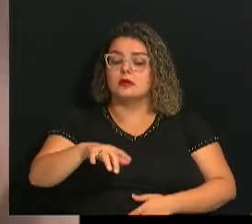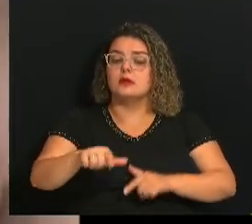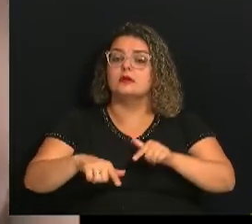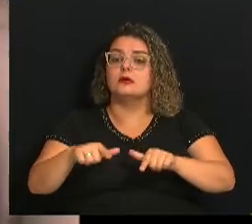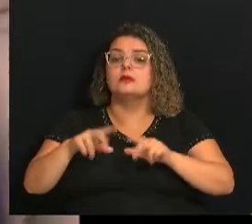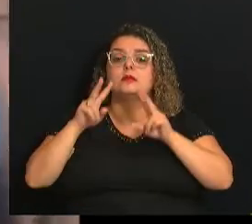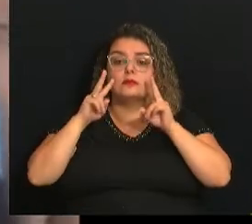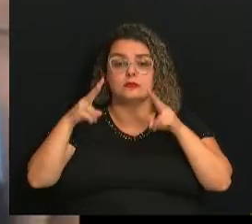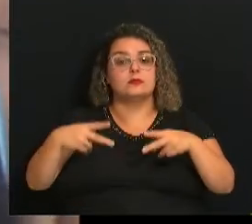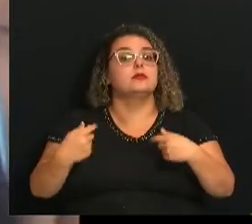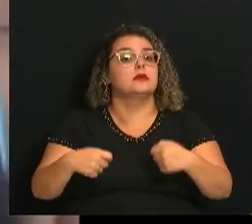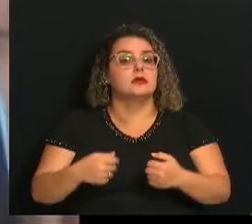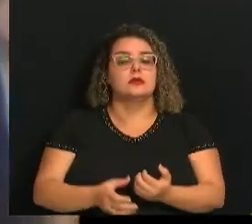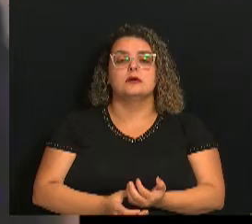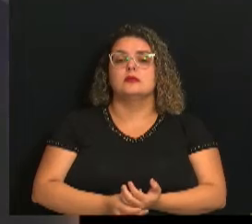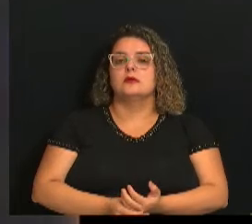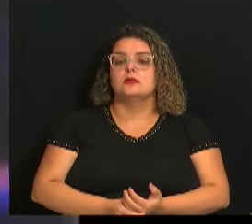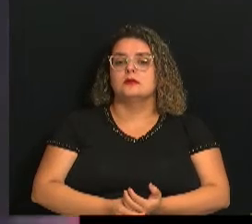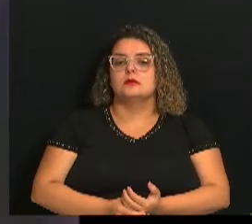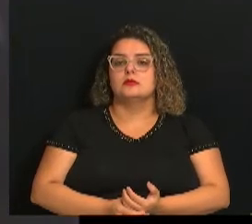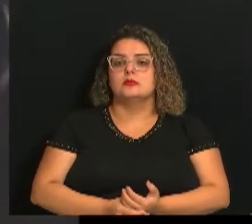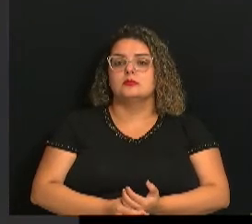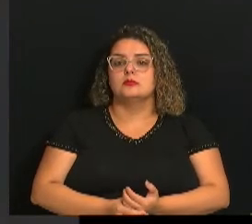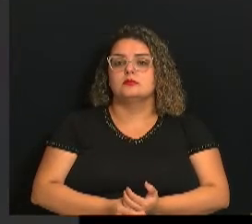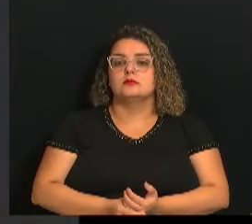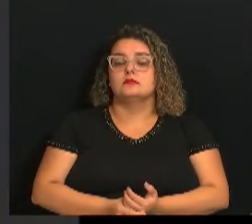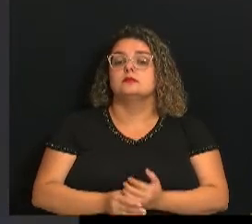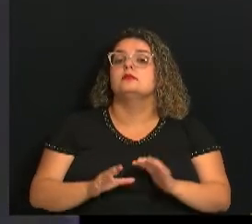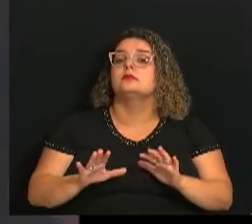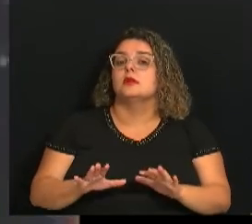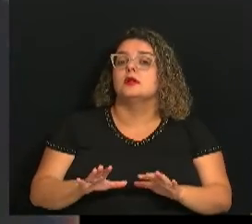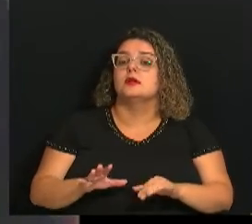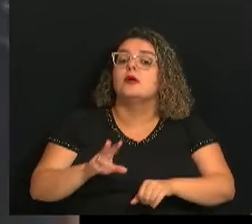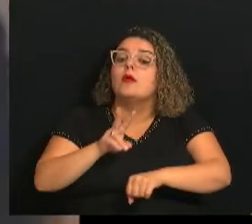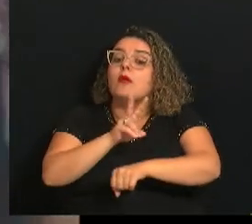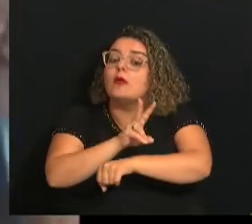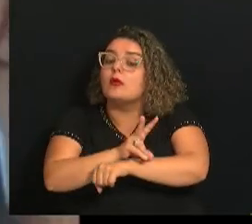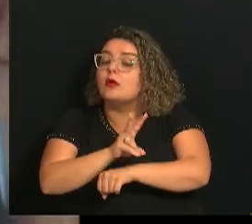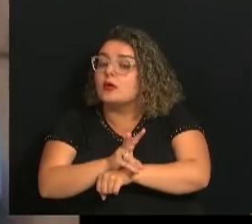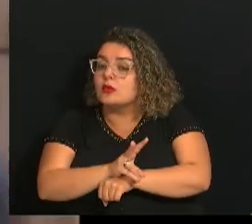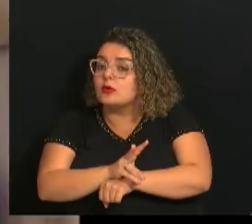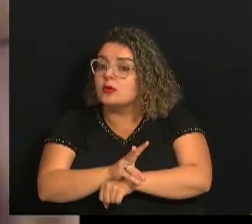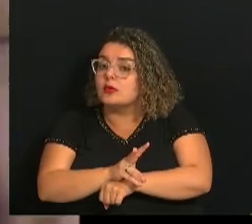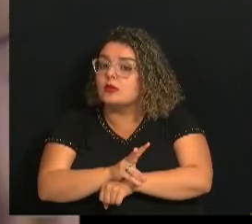isso, mas ele foi preservado e ele foi